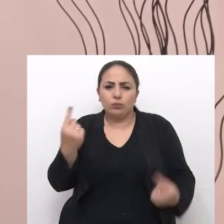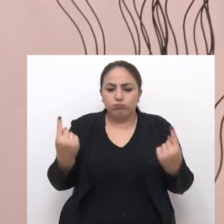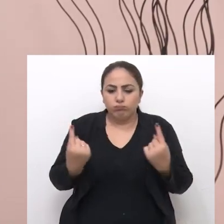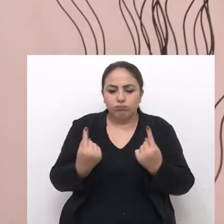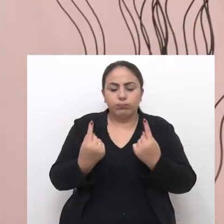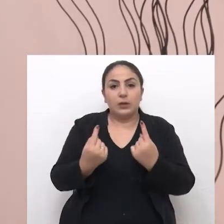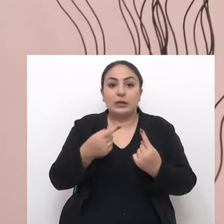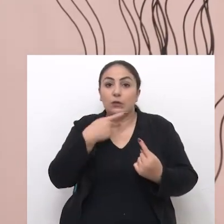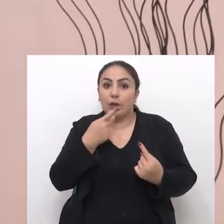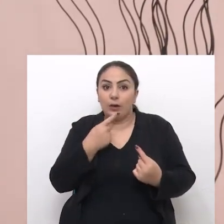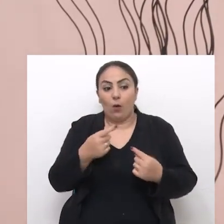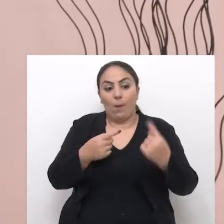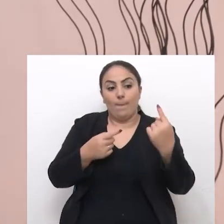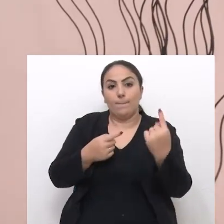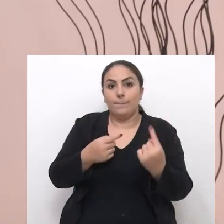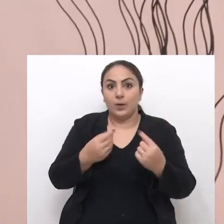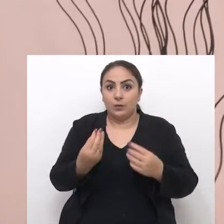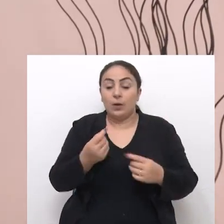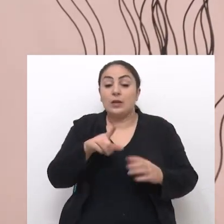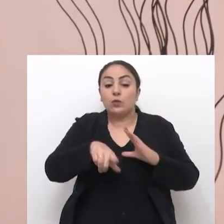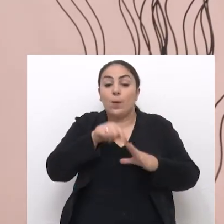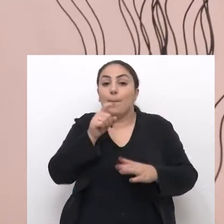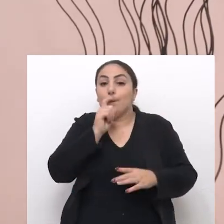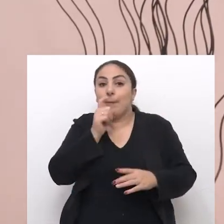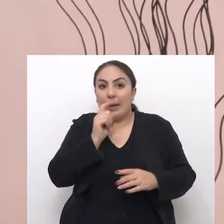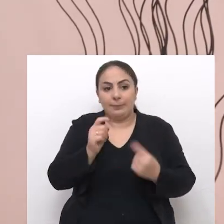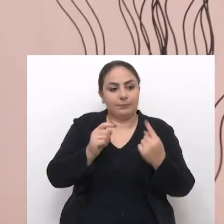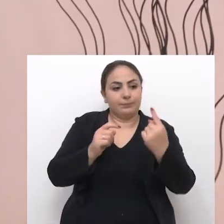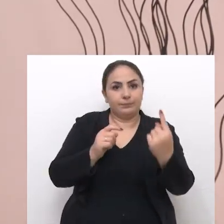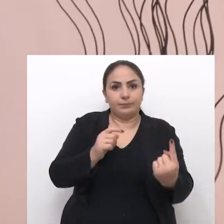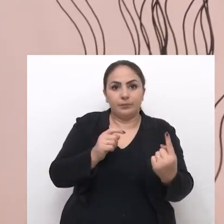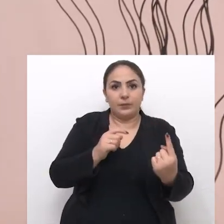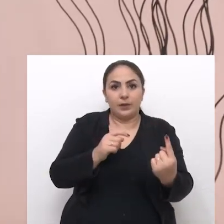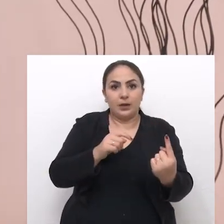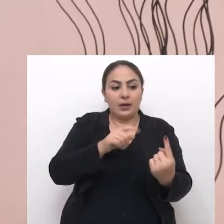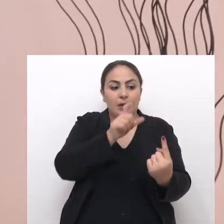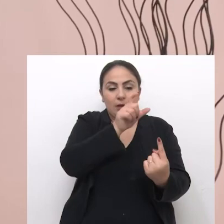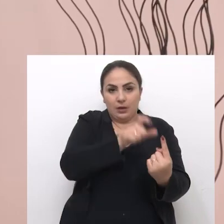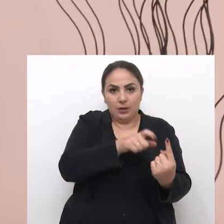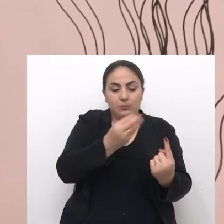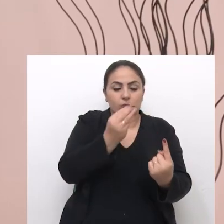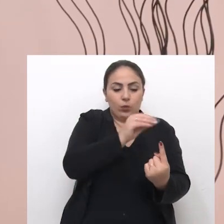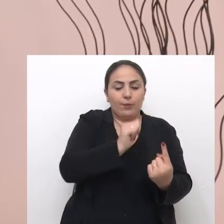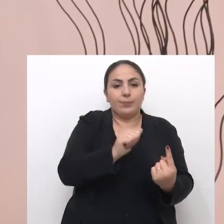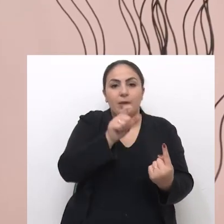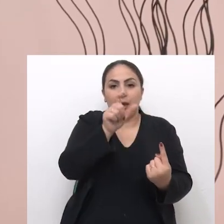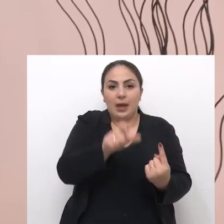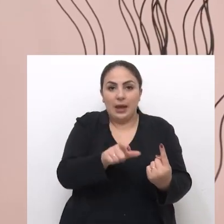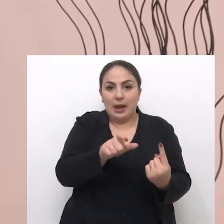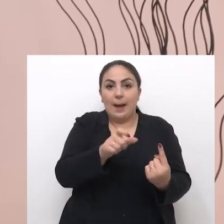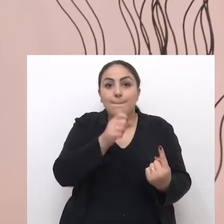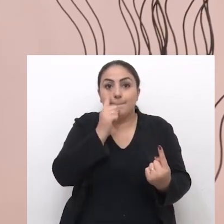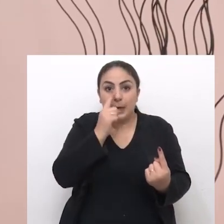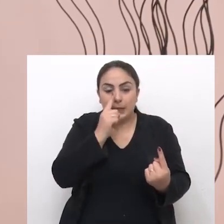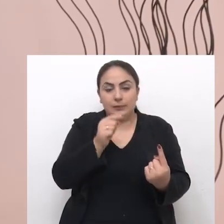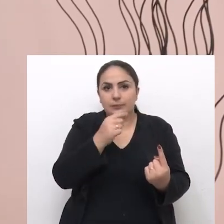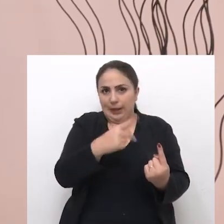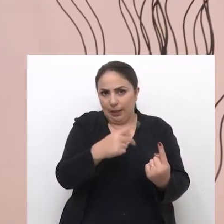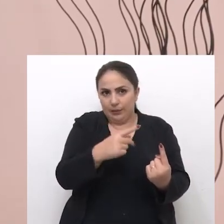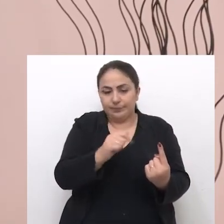ela posicionar o pai dela, a mãe dela, né, a voz da criança, ela, a